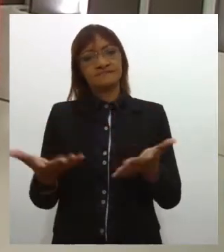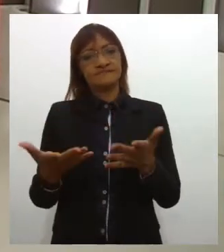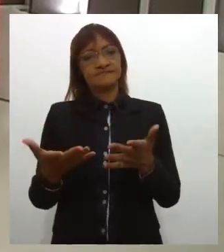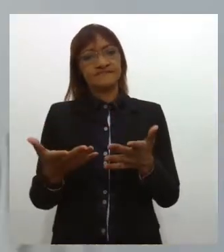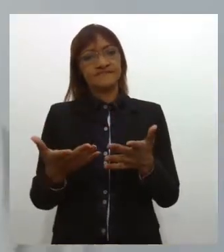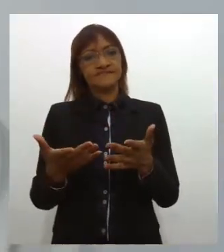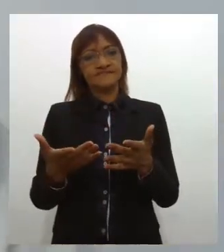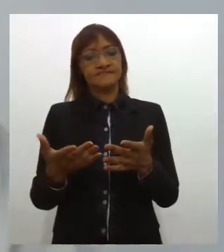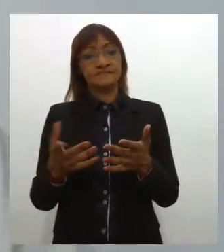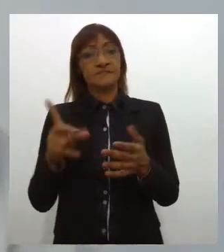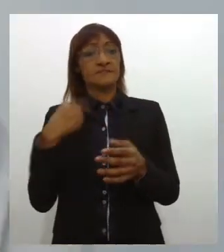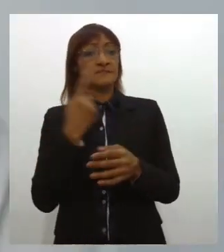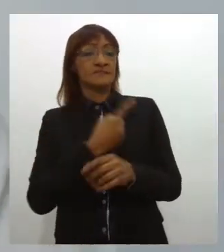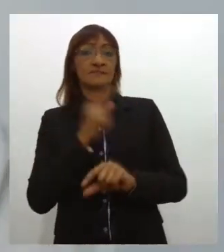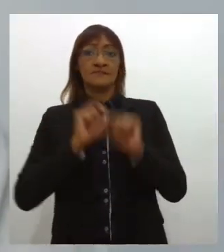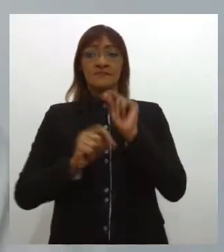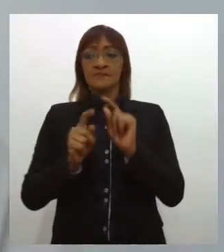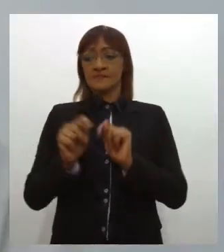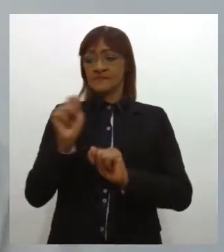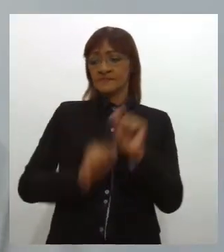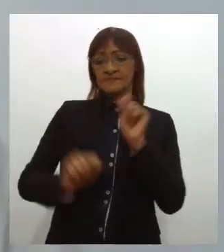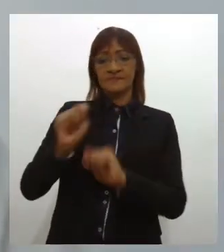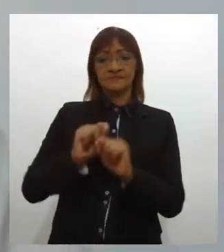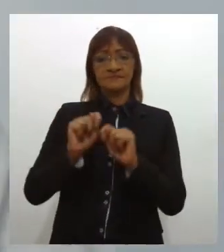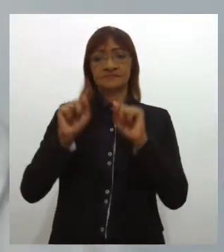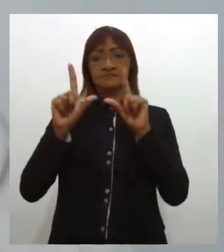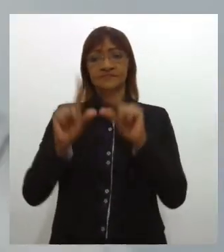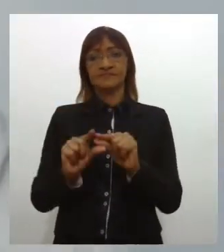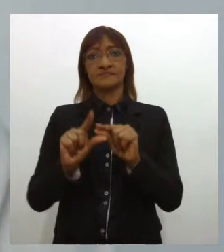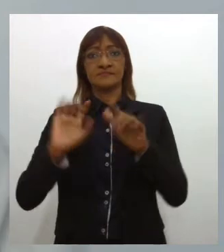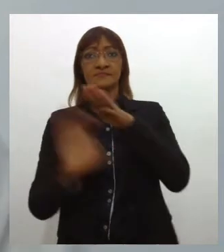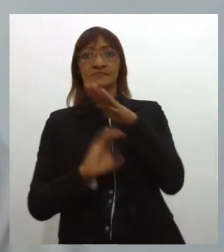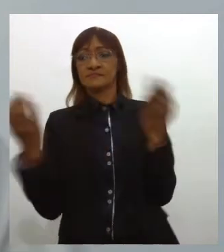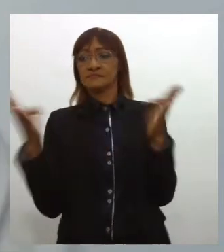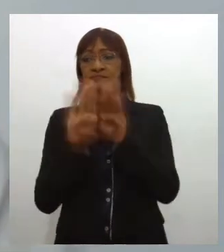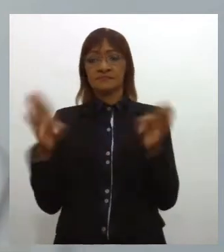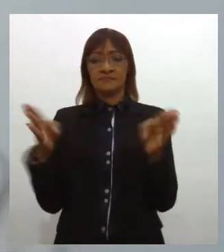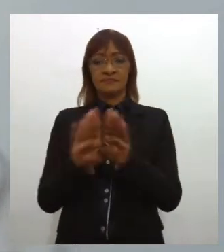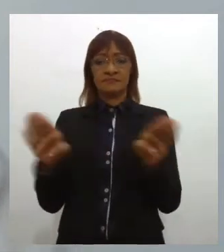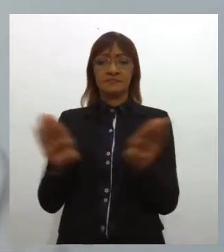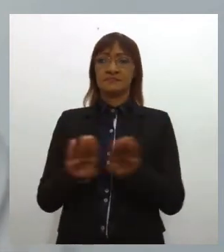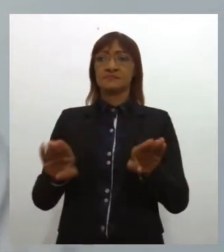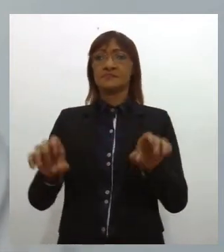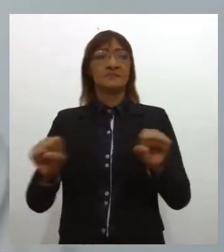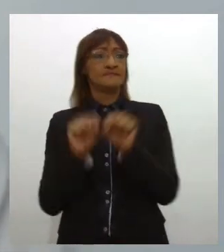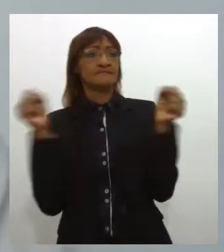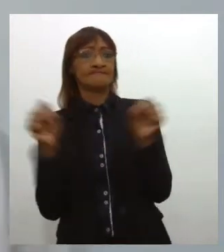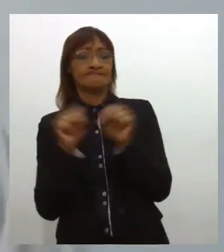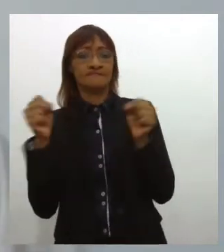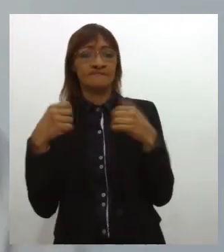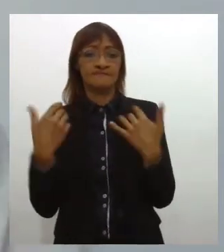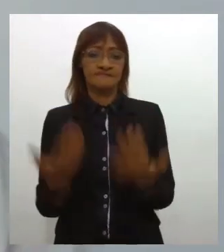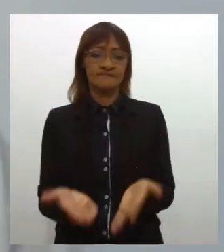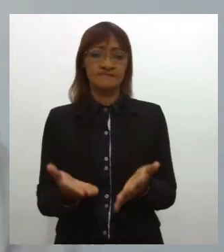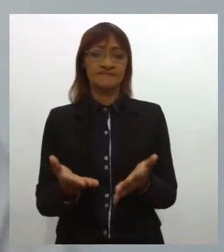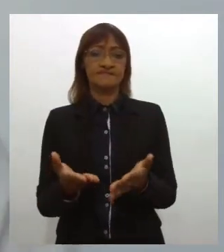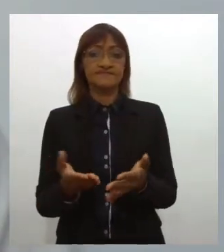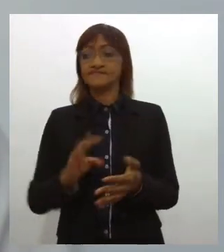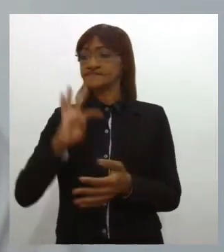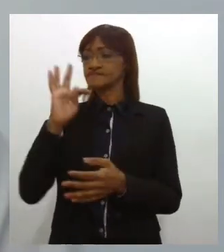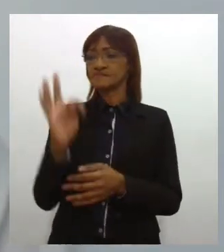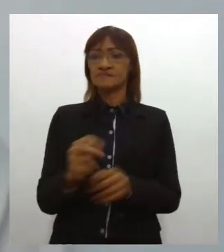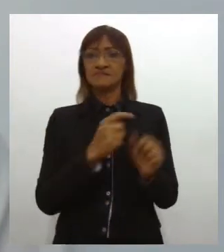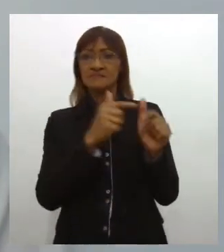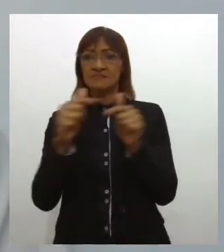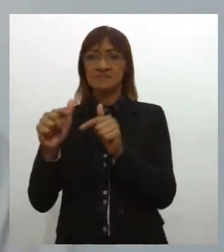baixas na questão econômica, muitas empresas fechando, modelos de negócios sendo mudados, então a cadeia produtiva